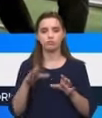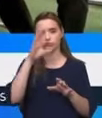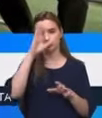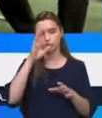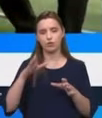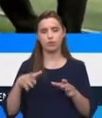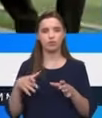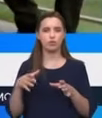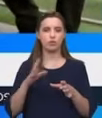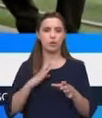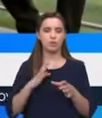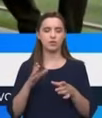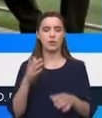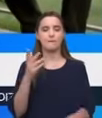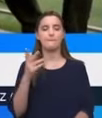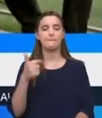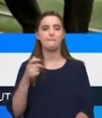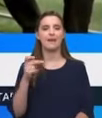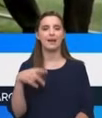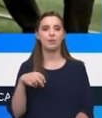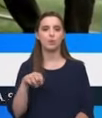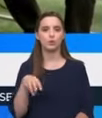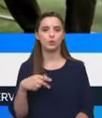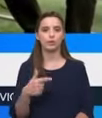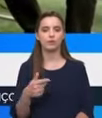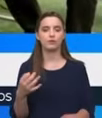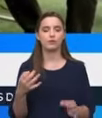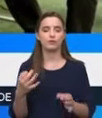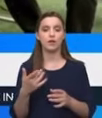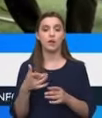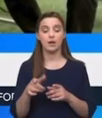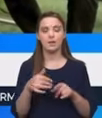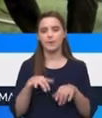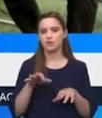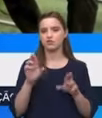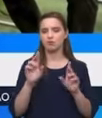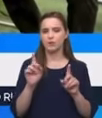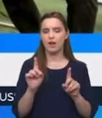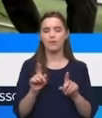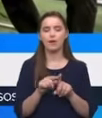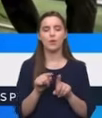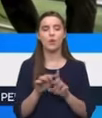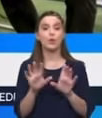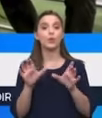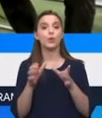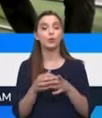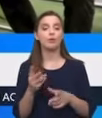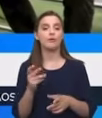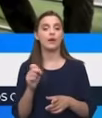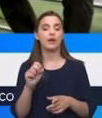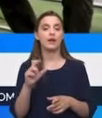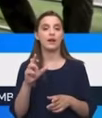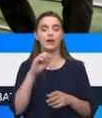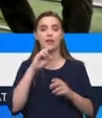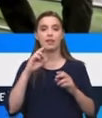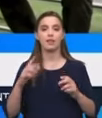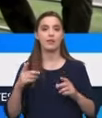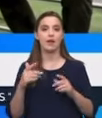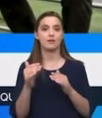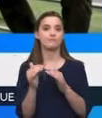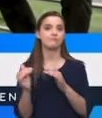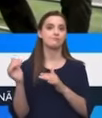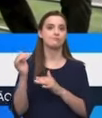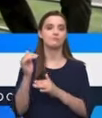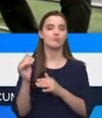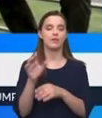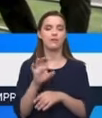portanto, de acordo com aquilo que dizes, não era expectável esta subida de posicionamento do grupo Wagner? Não, esta subida de tom da